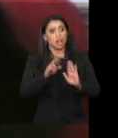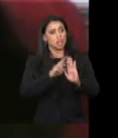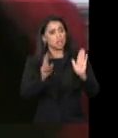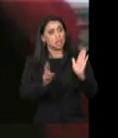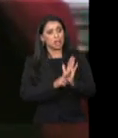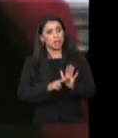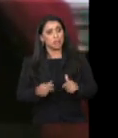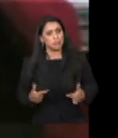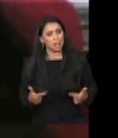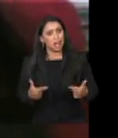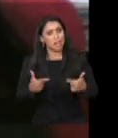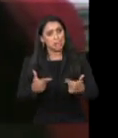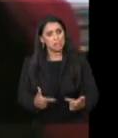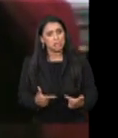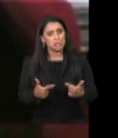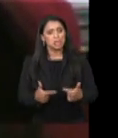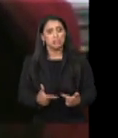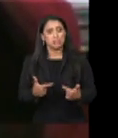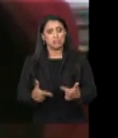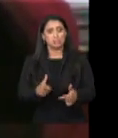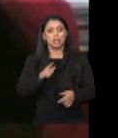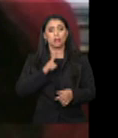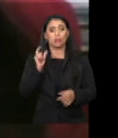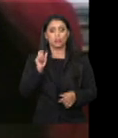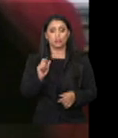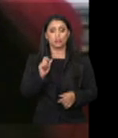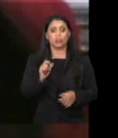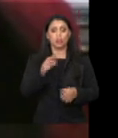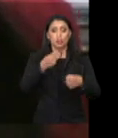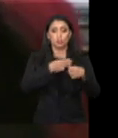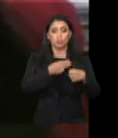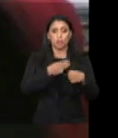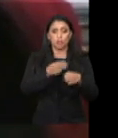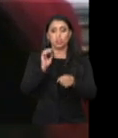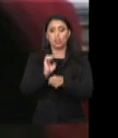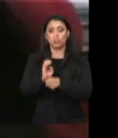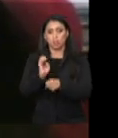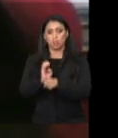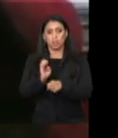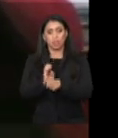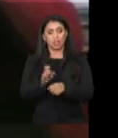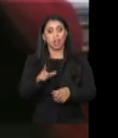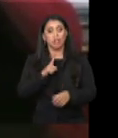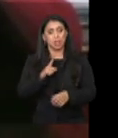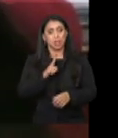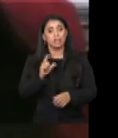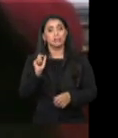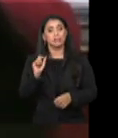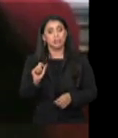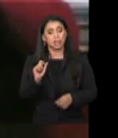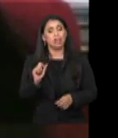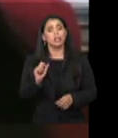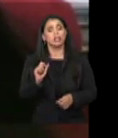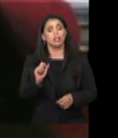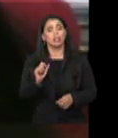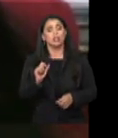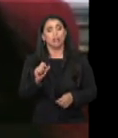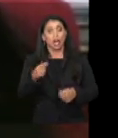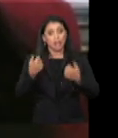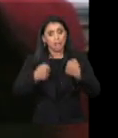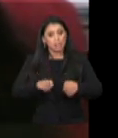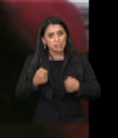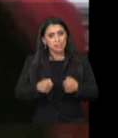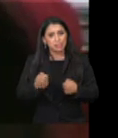efetivar ações incidências articuladas entre os municípios o estado que tratasse que trate a demanda